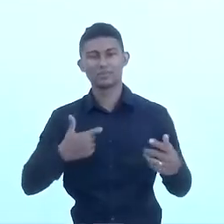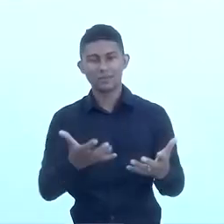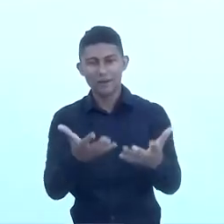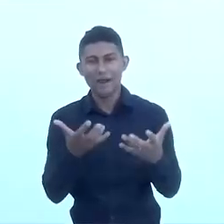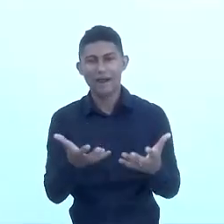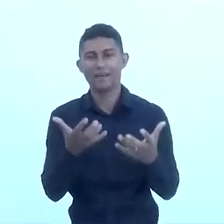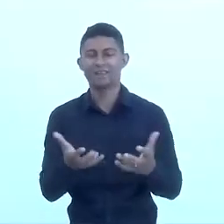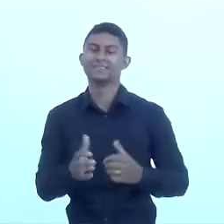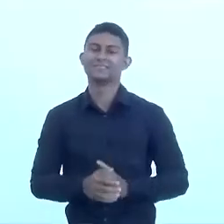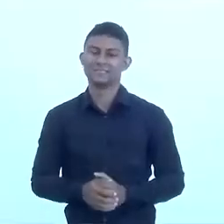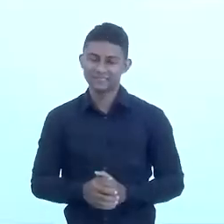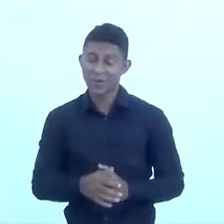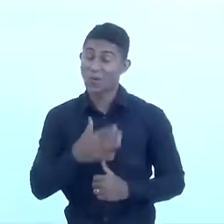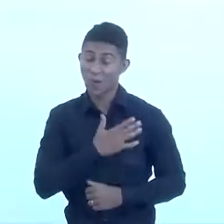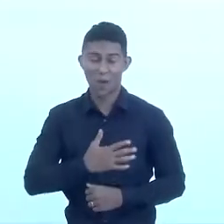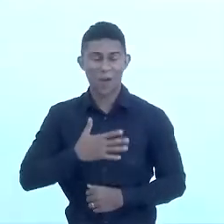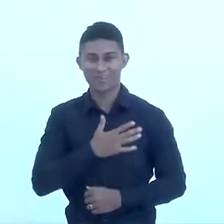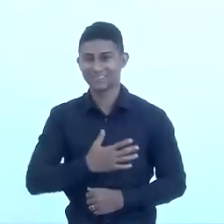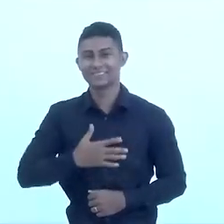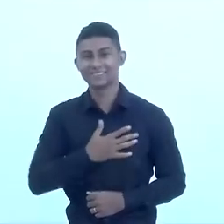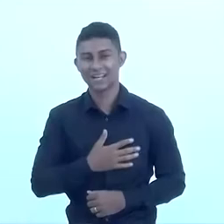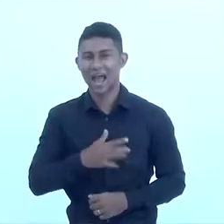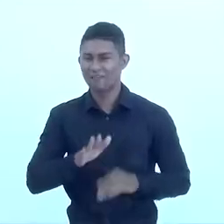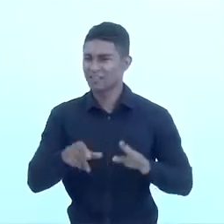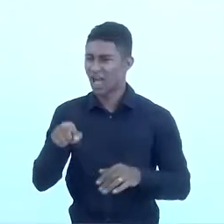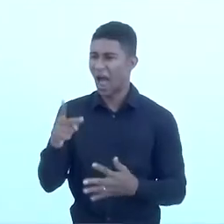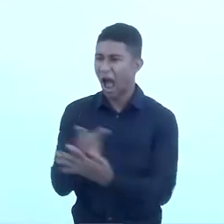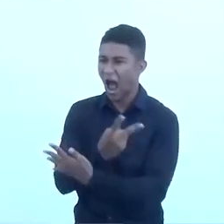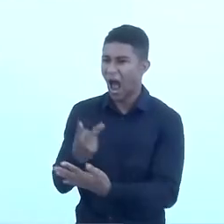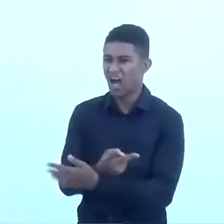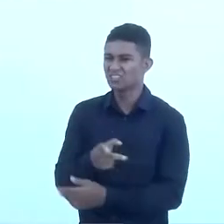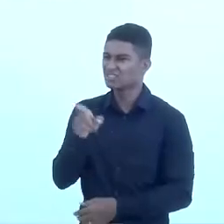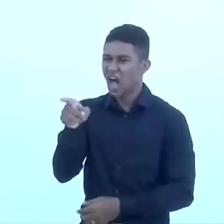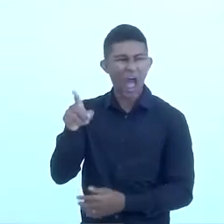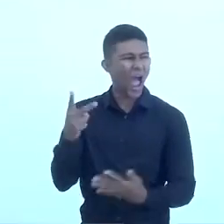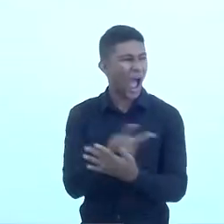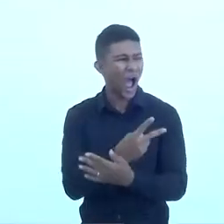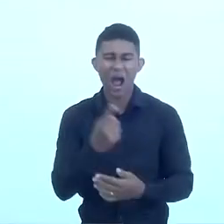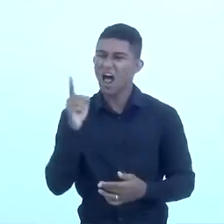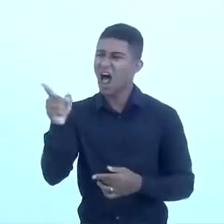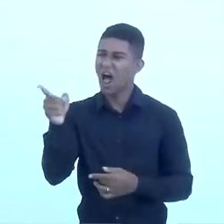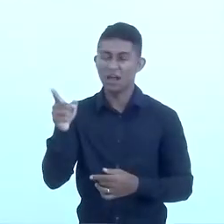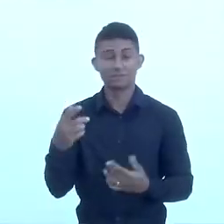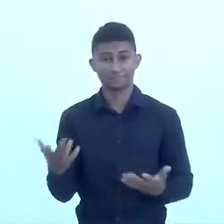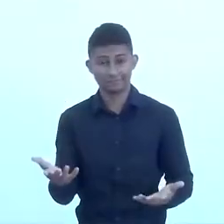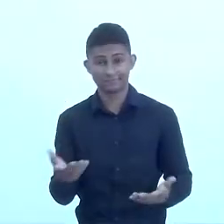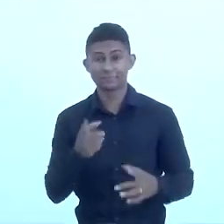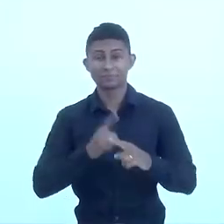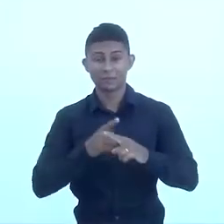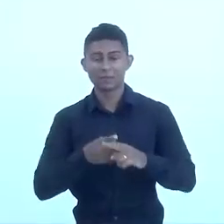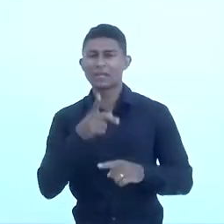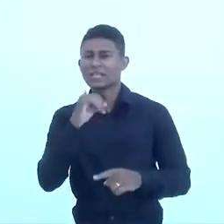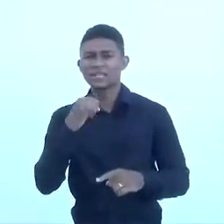me indignar com as coisas que acho que estão erradas, porque assim...